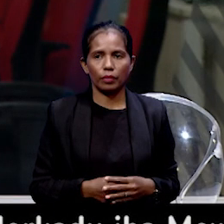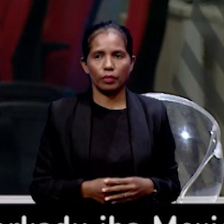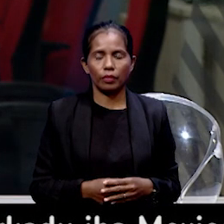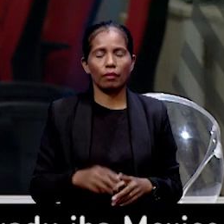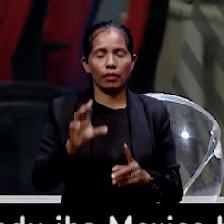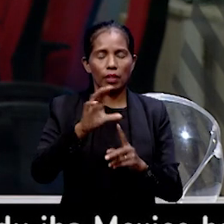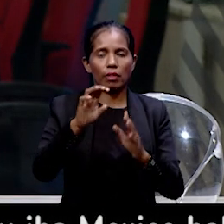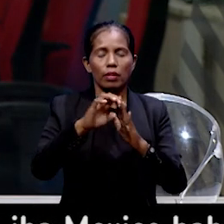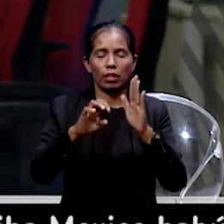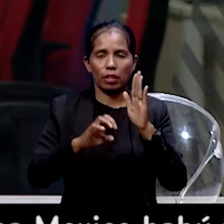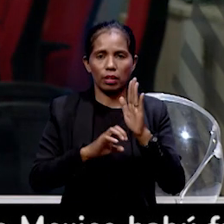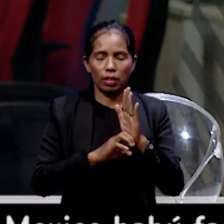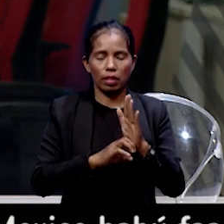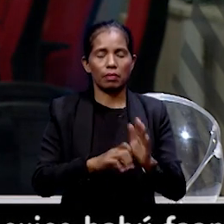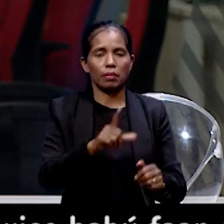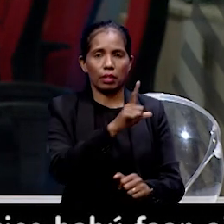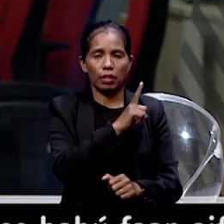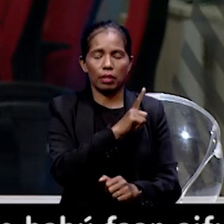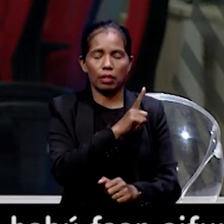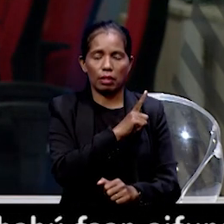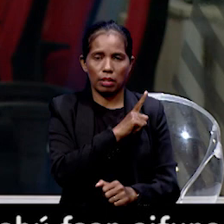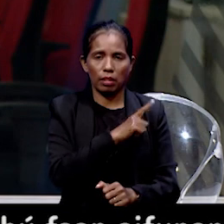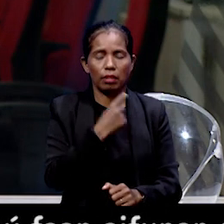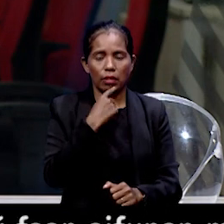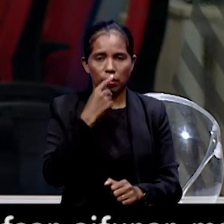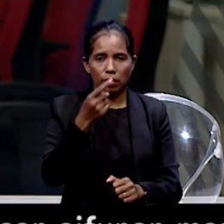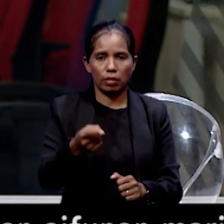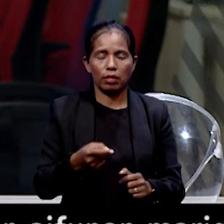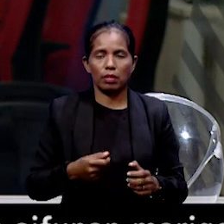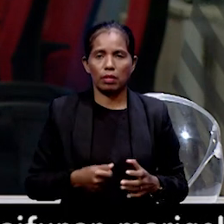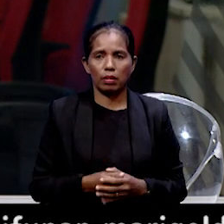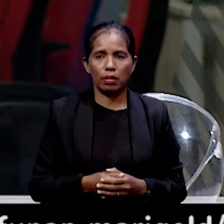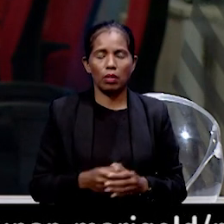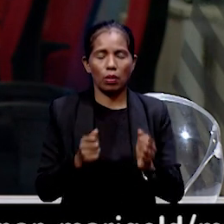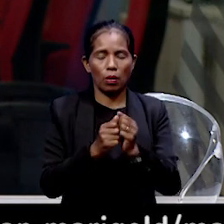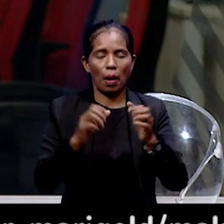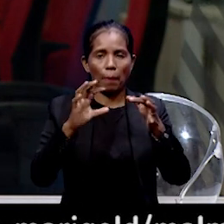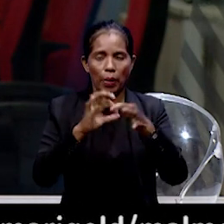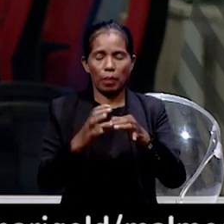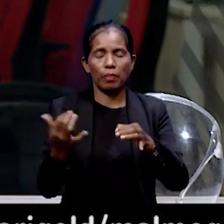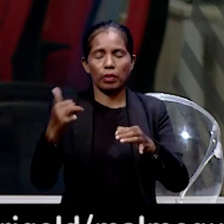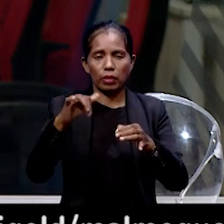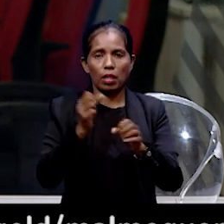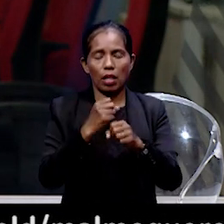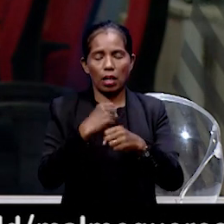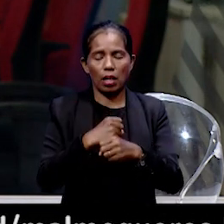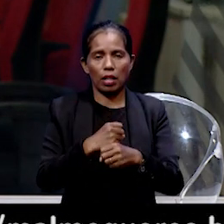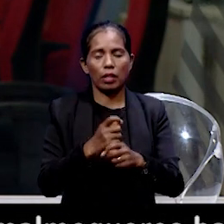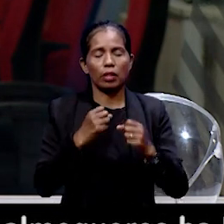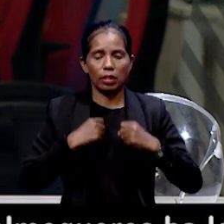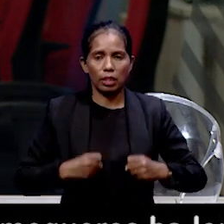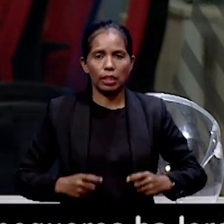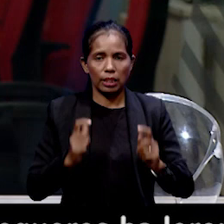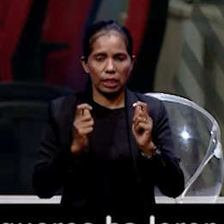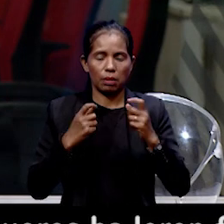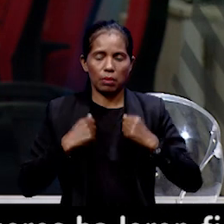Chefe Estado-Maior General F. Vretelli, Tenente General Leranan Timur, ho membro Sira, halau check-up ba saúde.